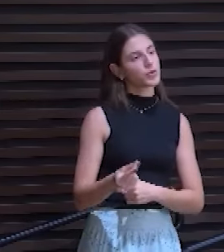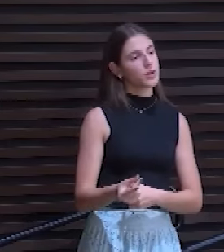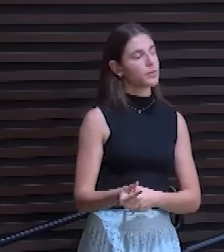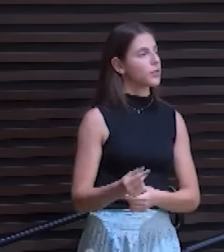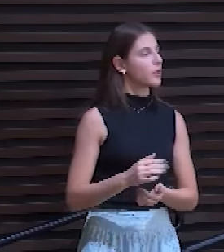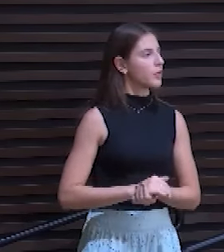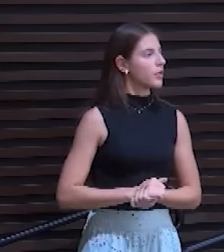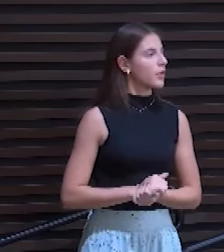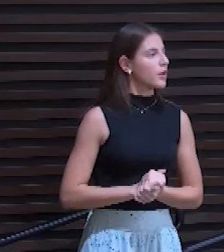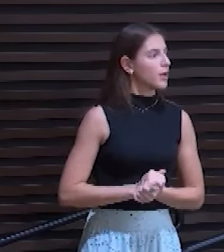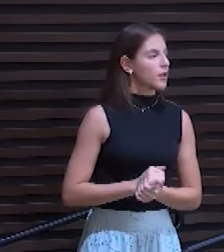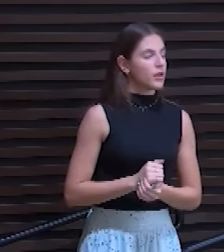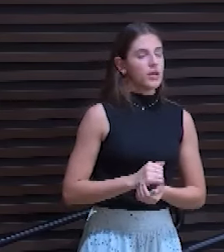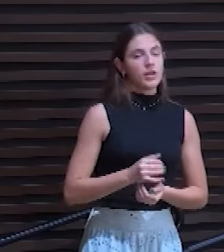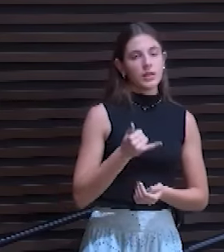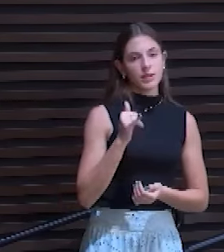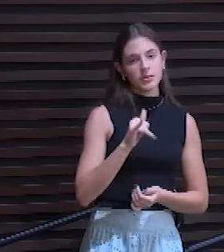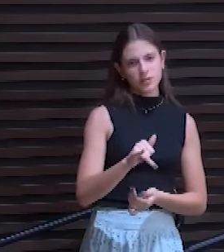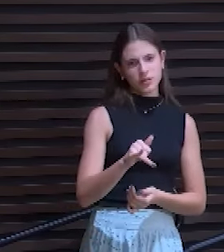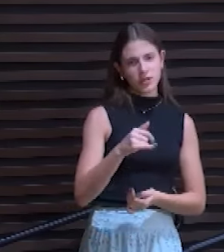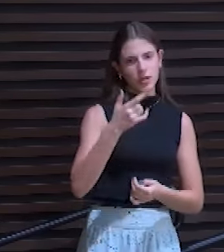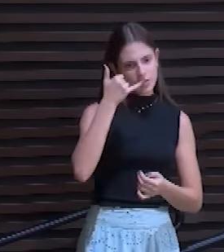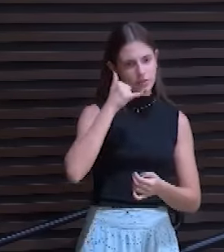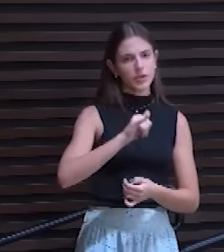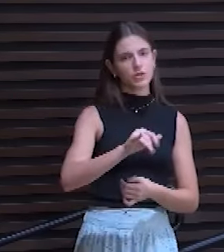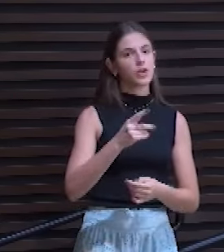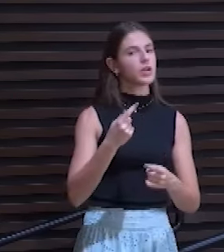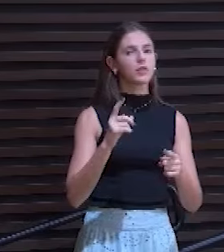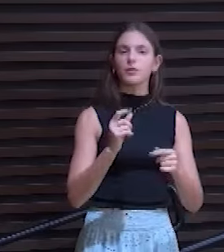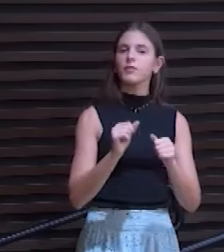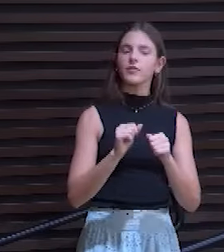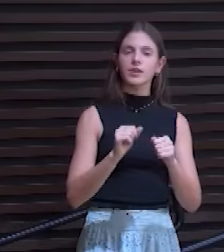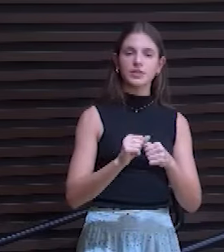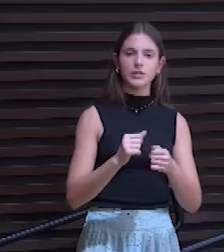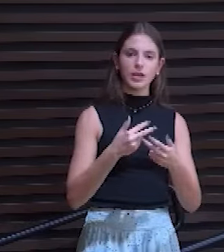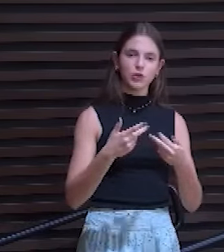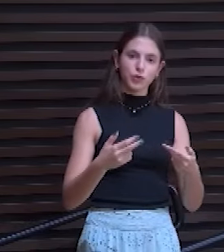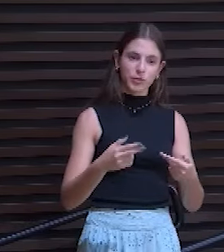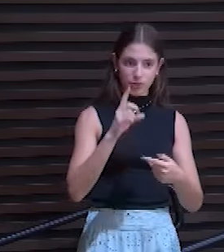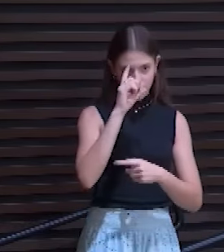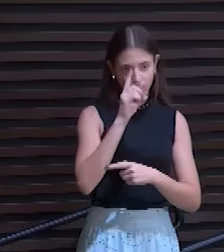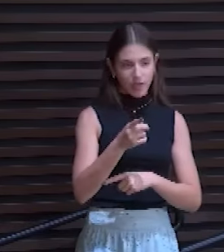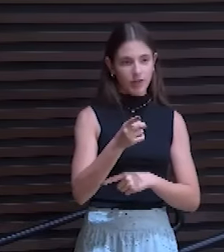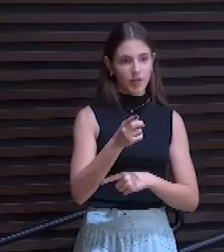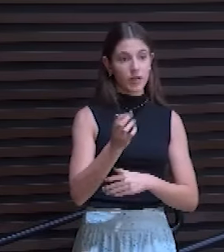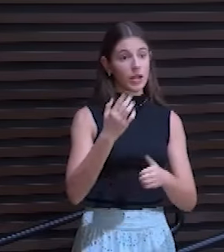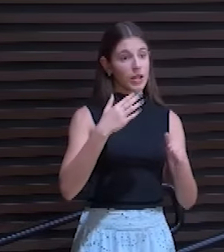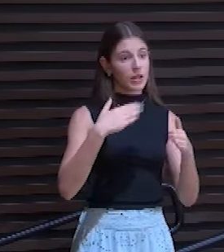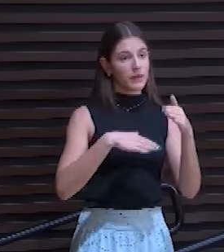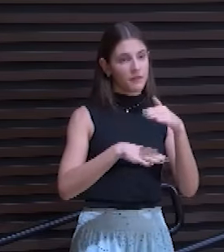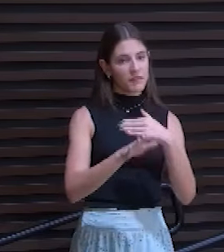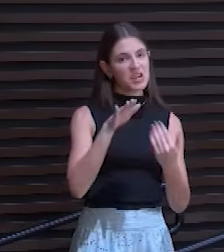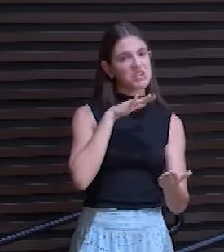fizer aquilo que ele foi mandado, e a posiçãozinha dele vai ser, ele vai para a rua logo, logo. Todos os